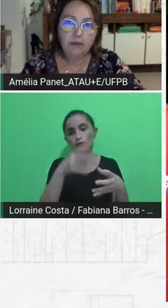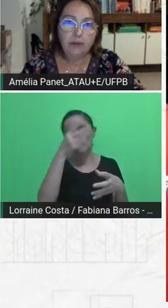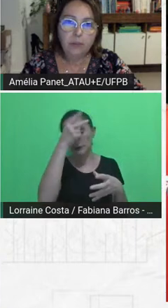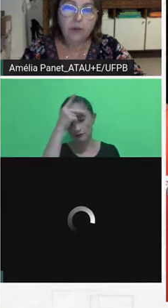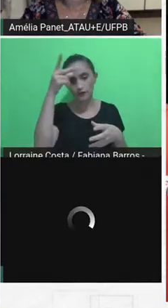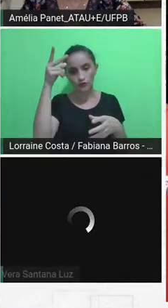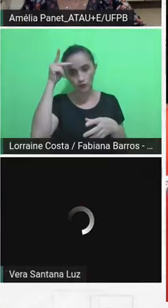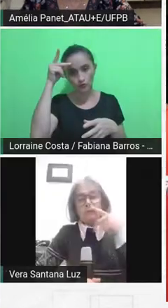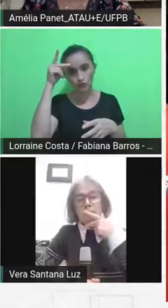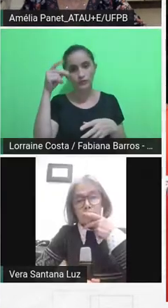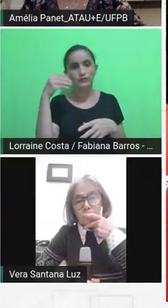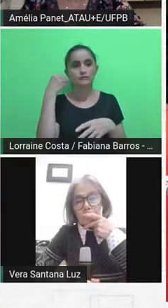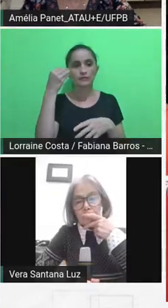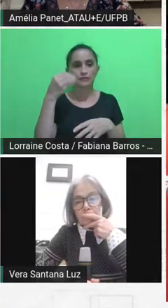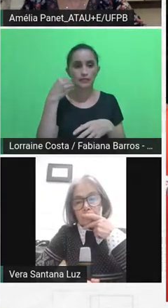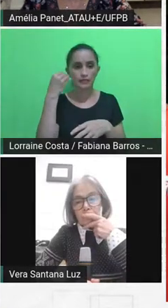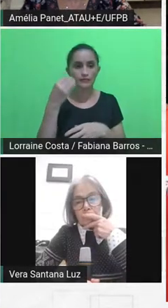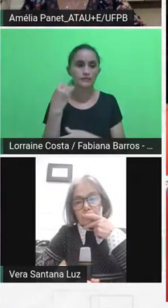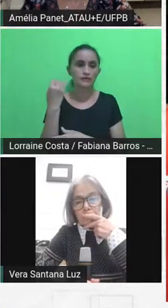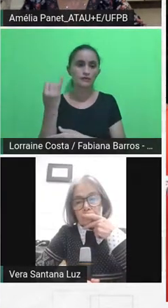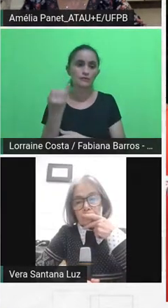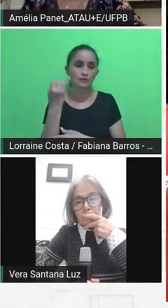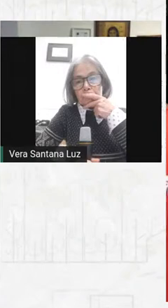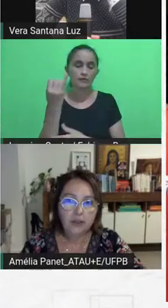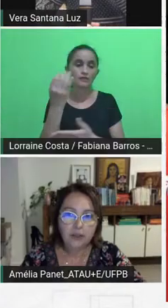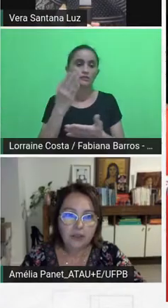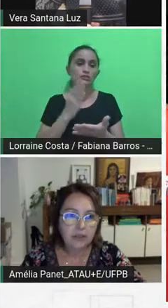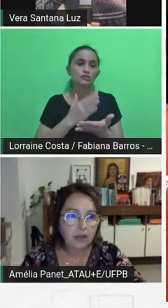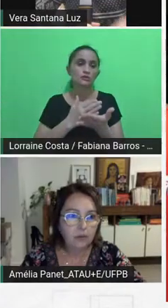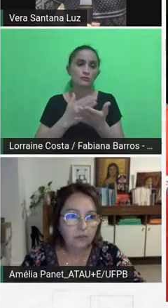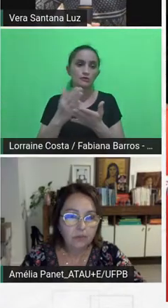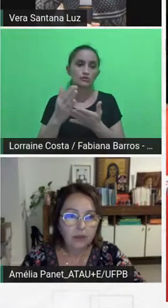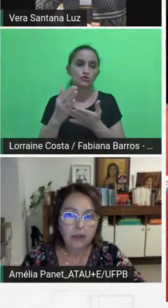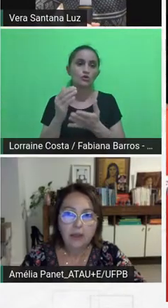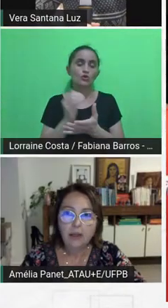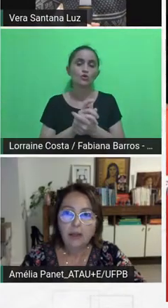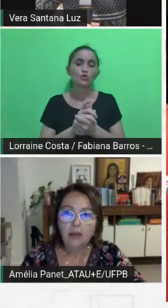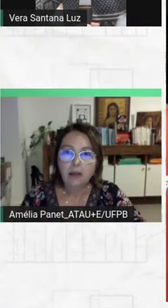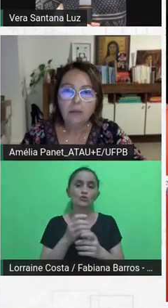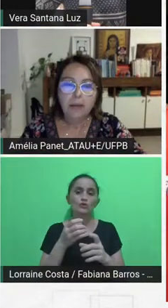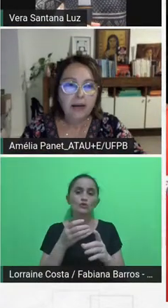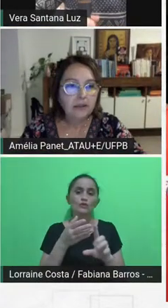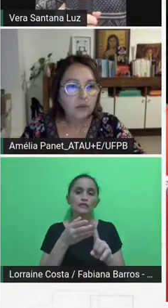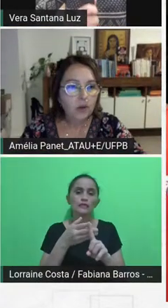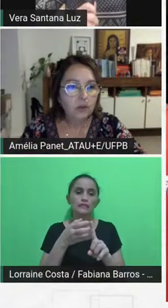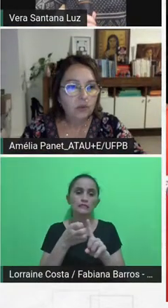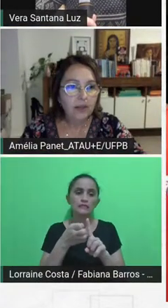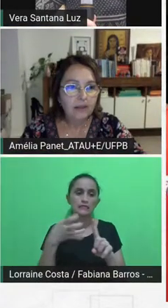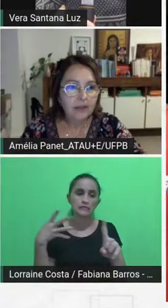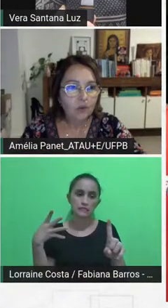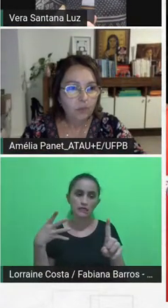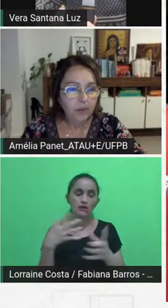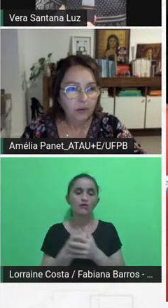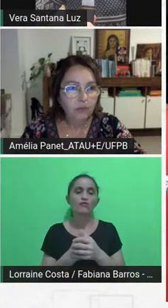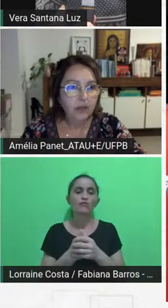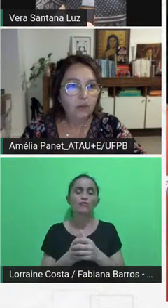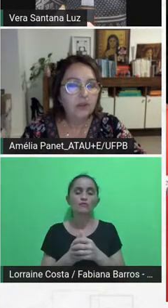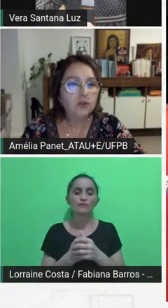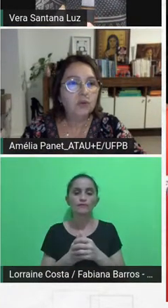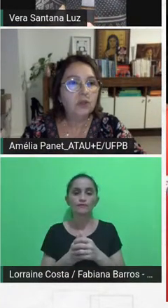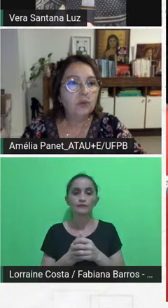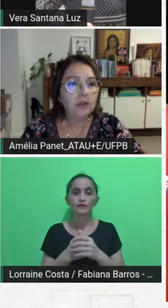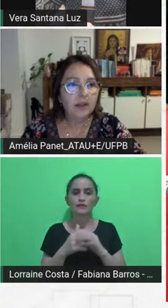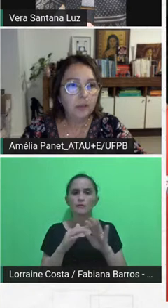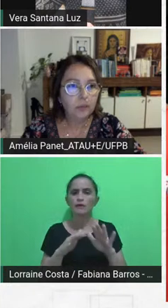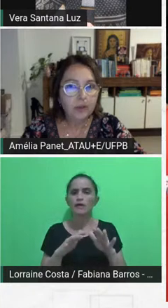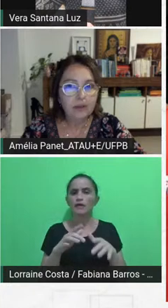relevante, porque ela já vem desde a extensão, mas quando ela se rompeu, né, com